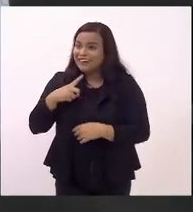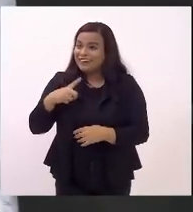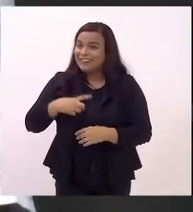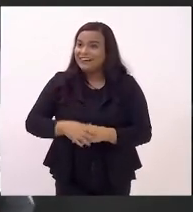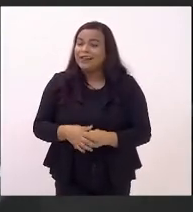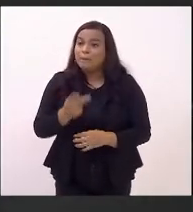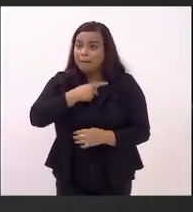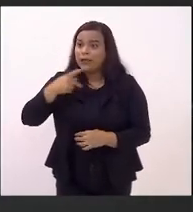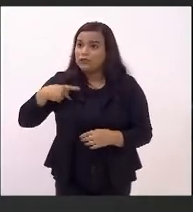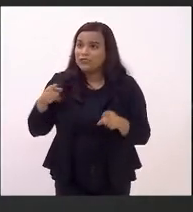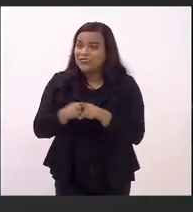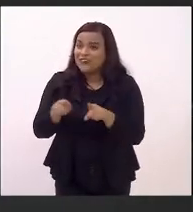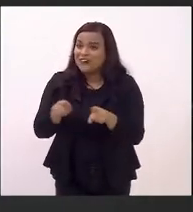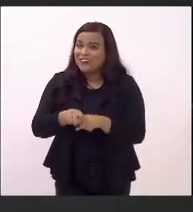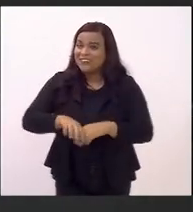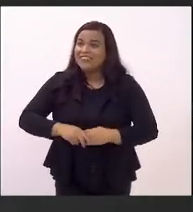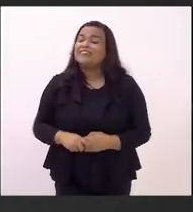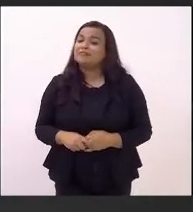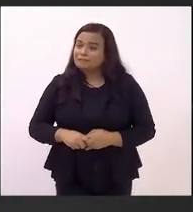pastores.